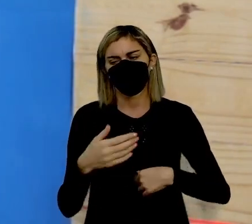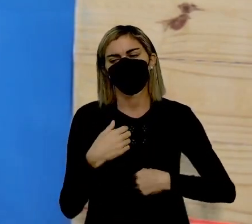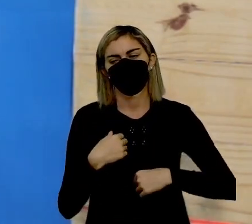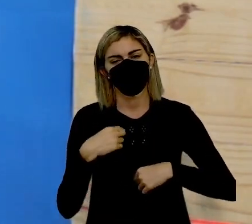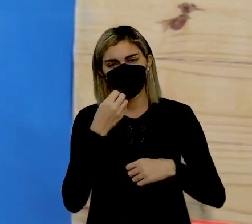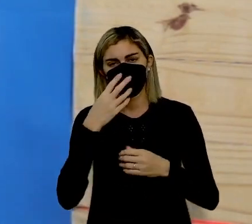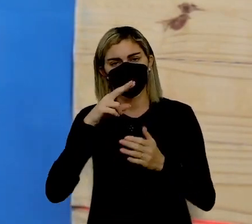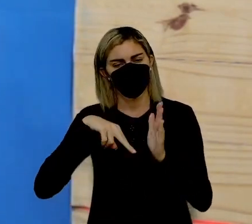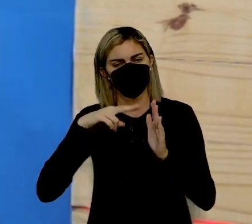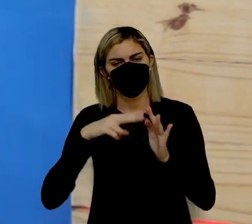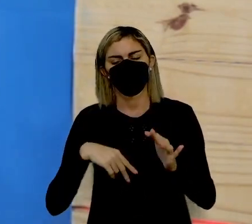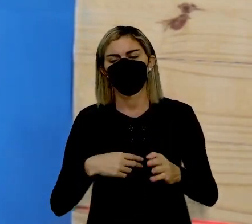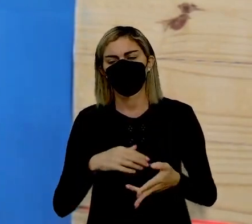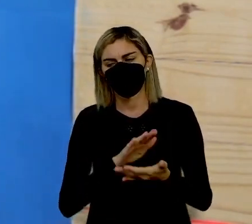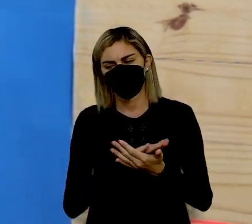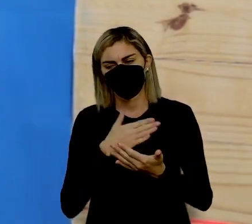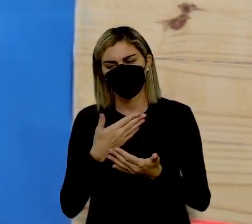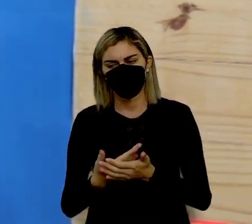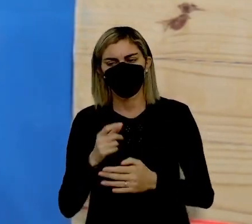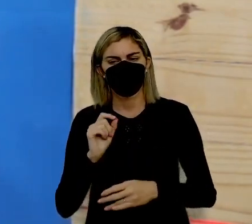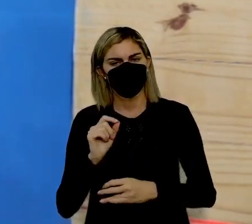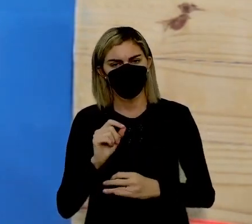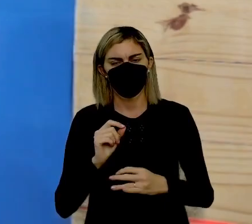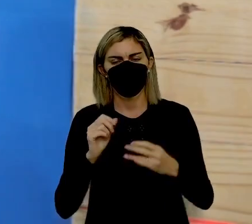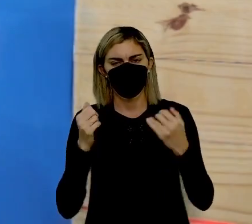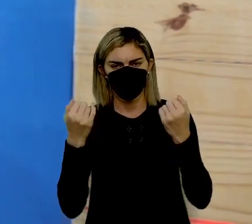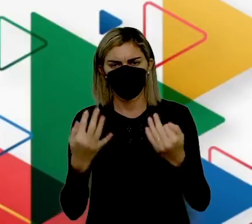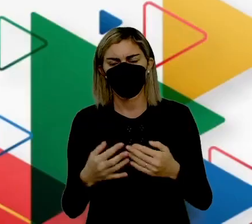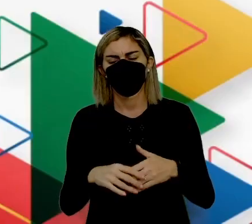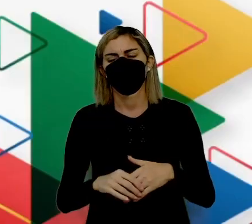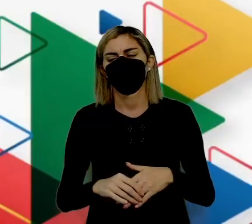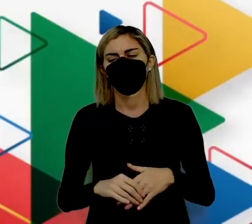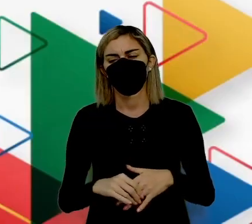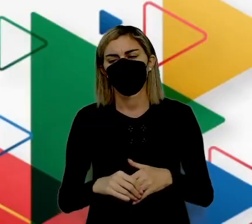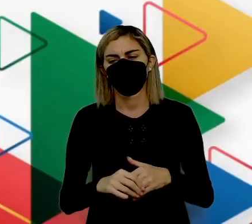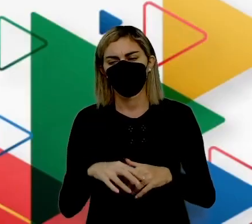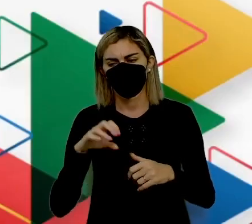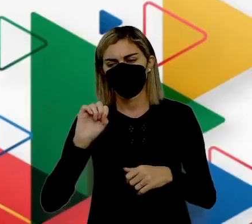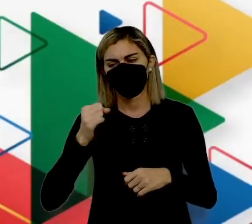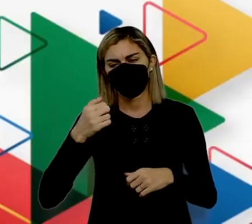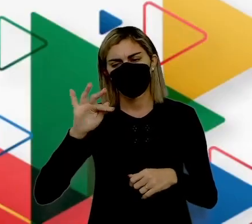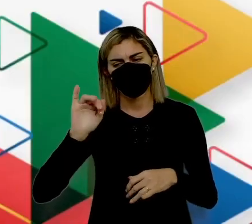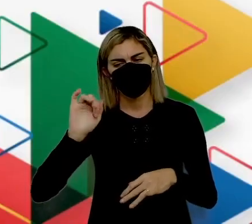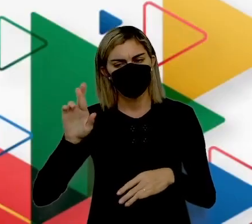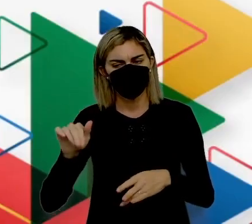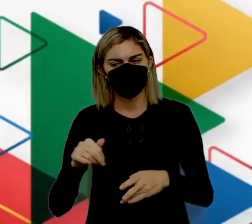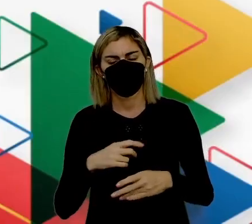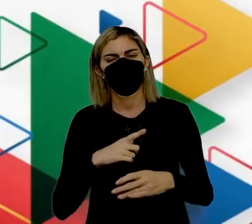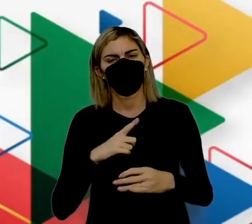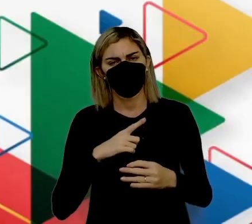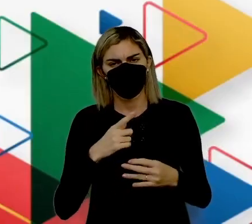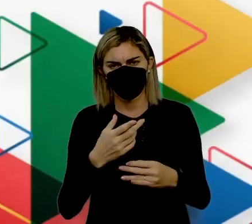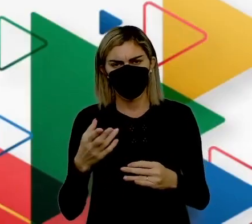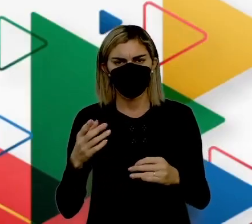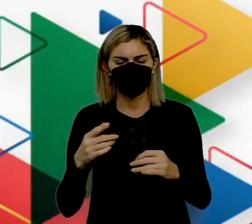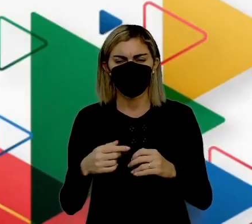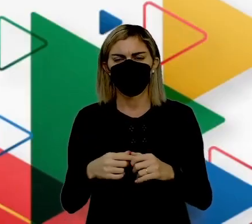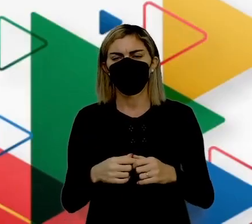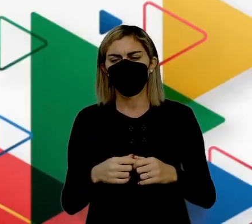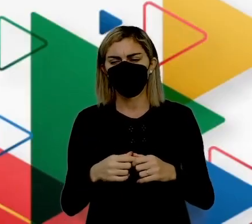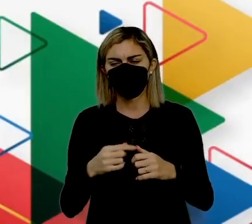leitura e interpretar o que a questão pede. Uma esfera metálica A,